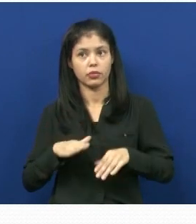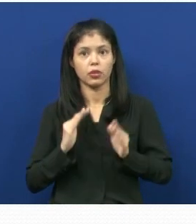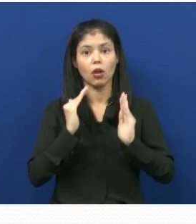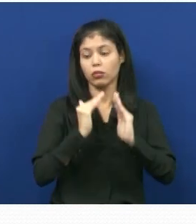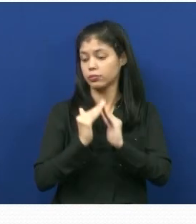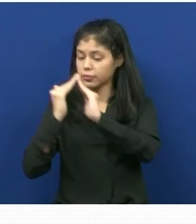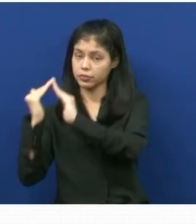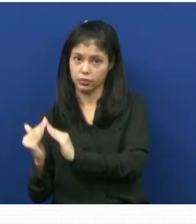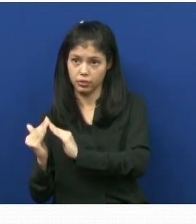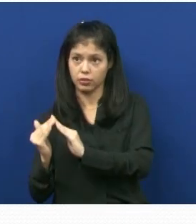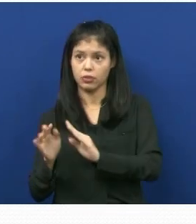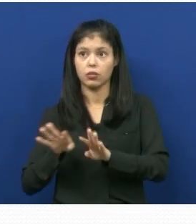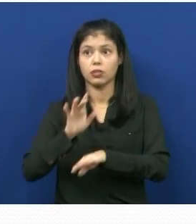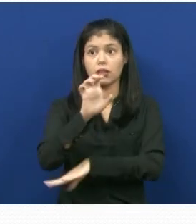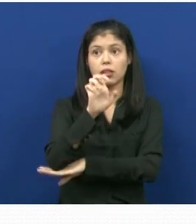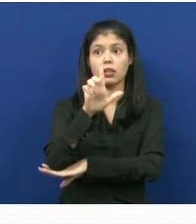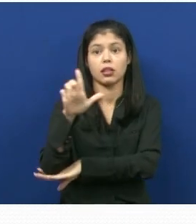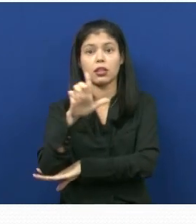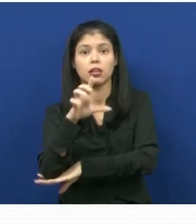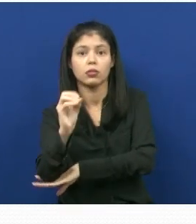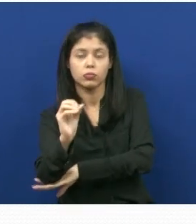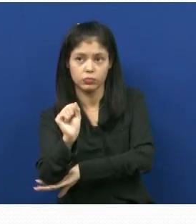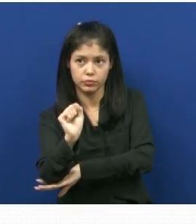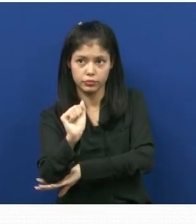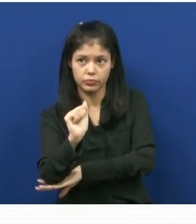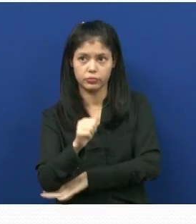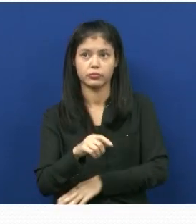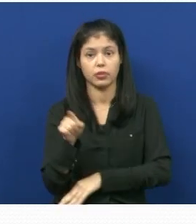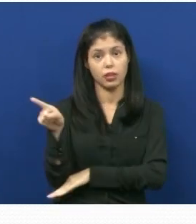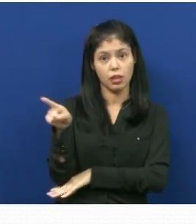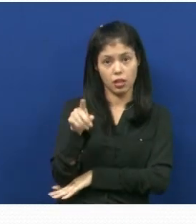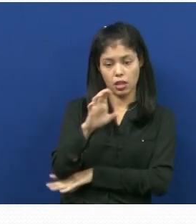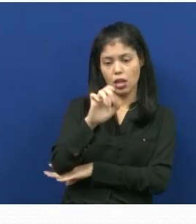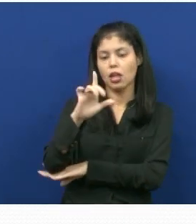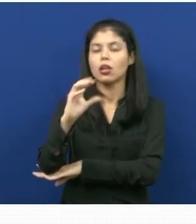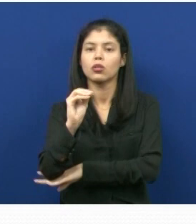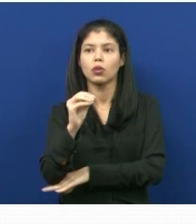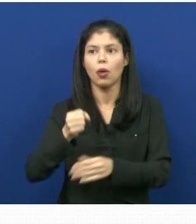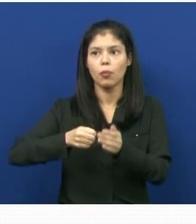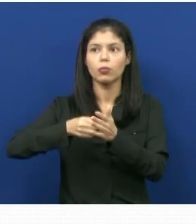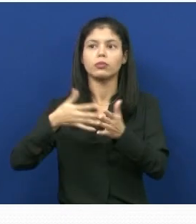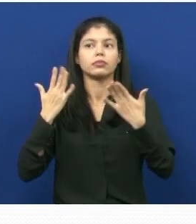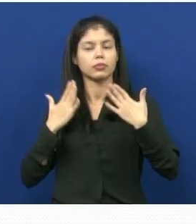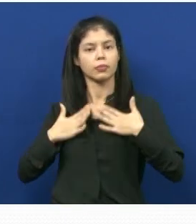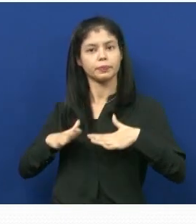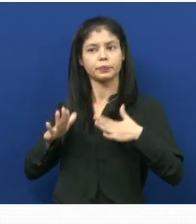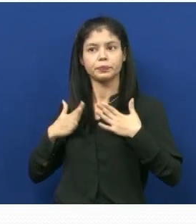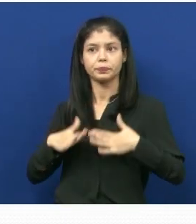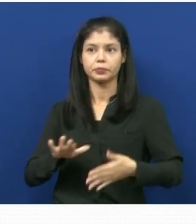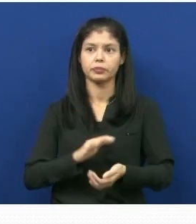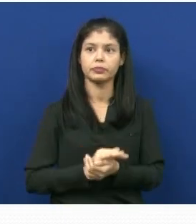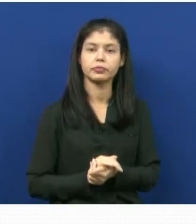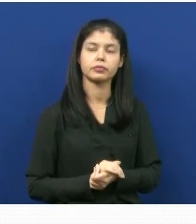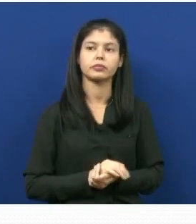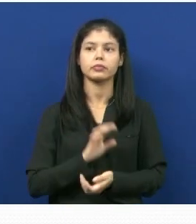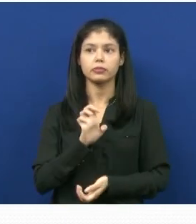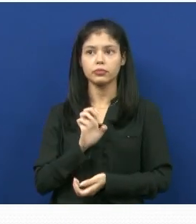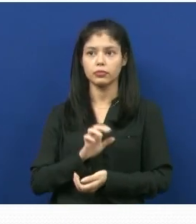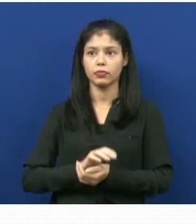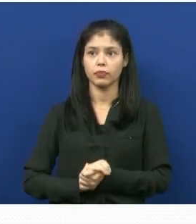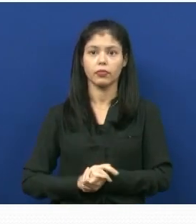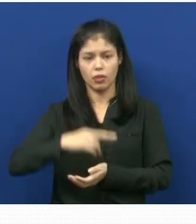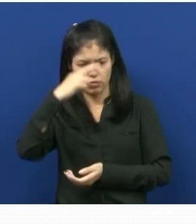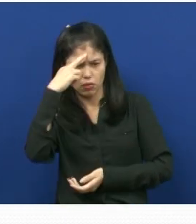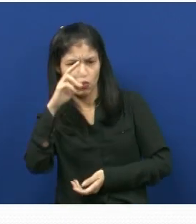vizinhos são ellos, sim? São mais de um. Ellos son muy tranquilos. Letra E.